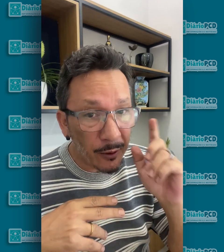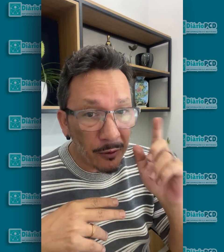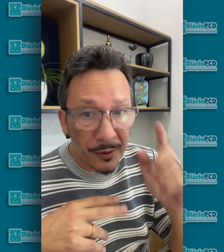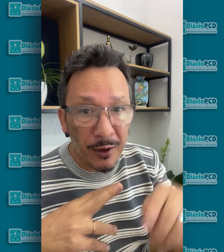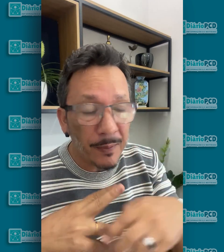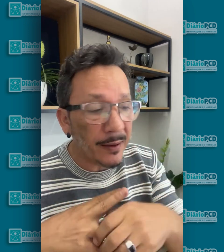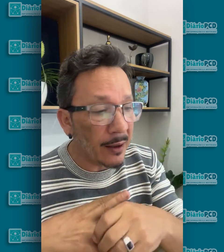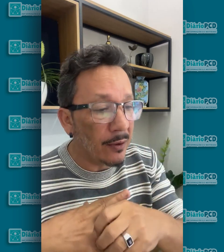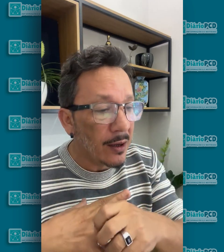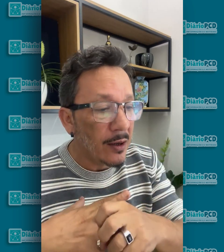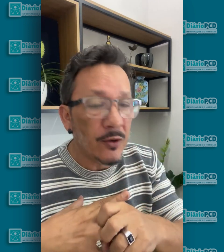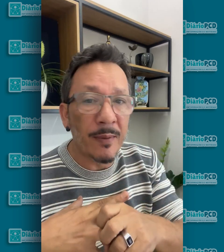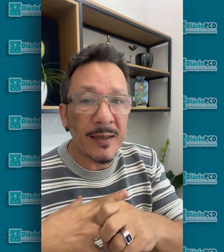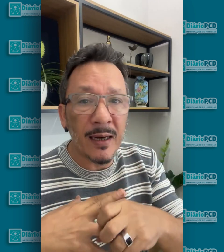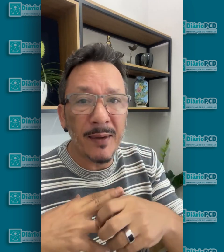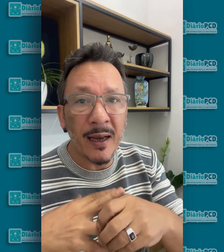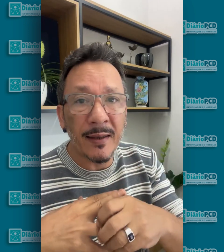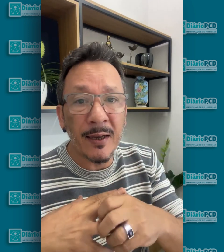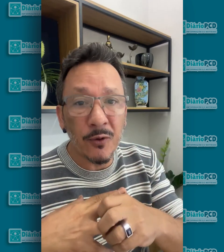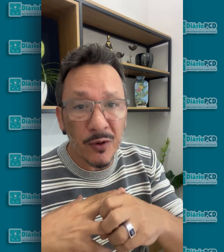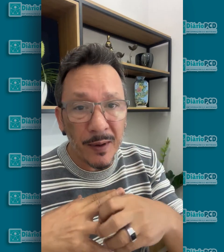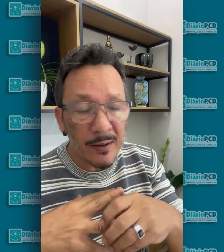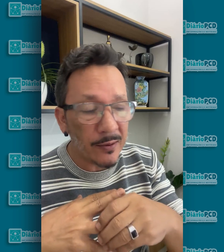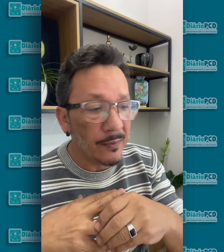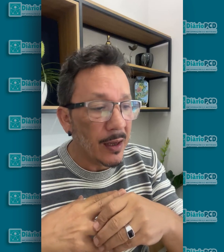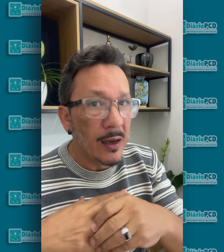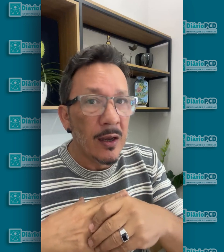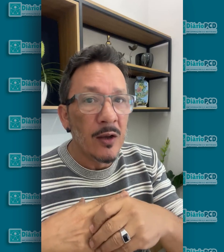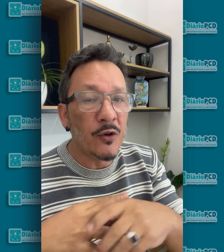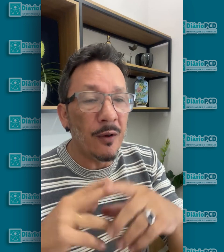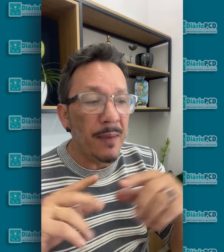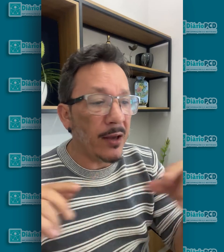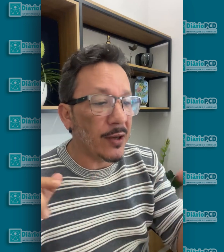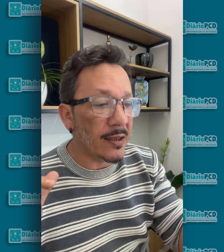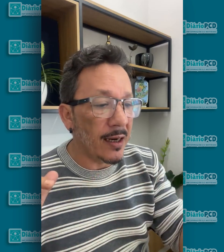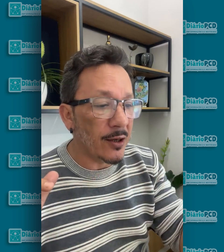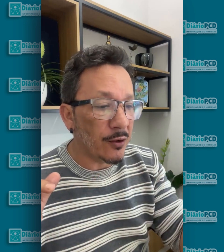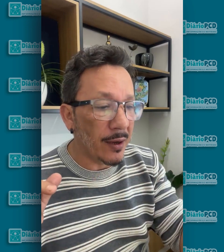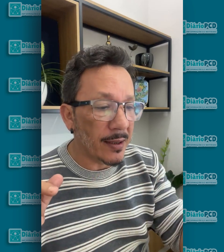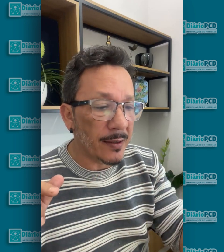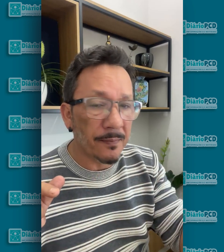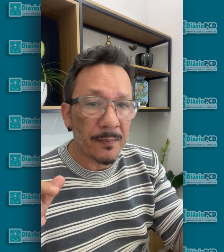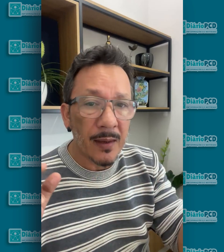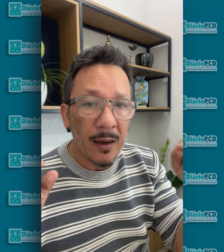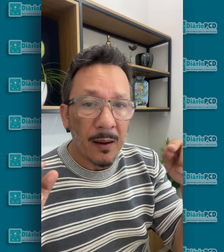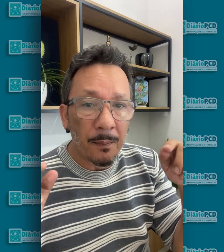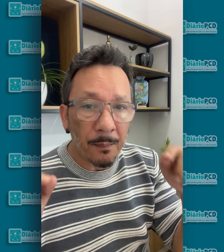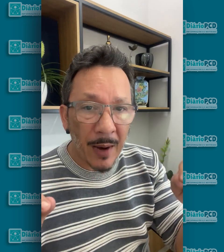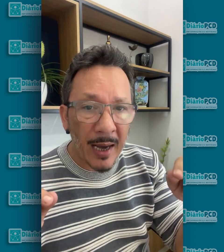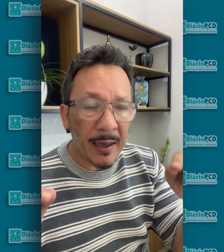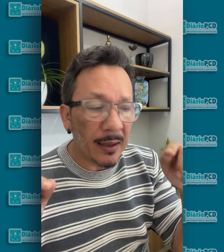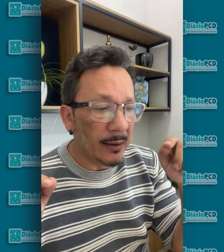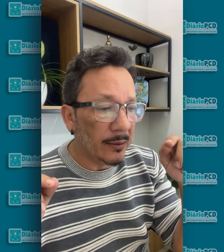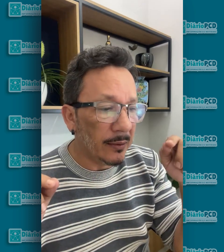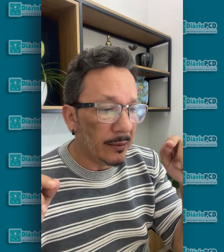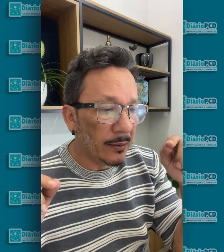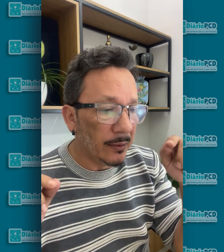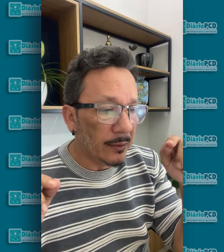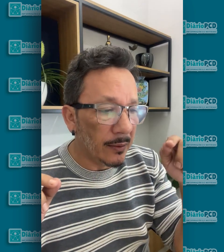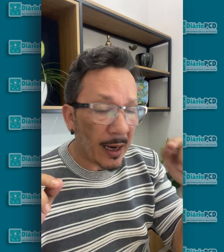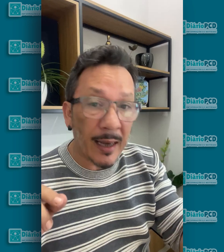que deliberou ontem no plantão sobre essa liminar, ter suspenso somente as eleições